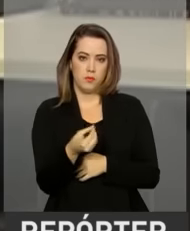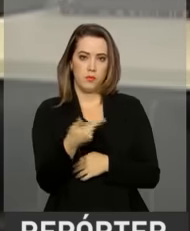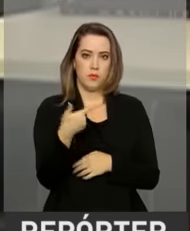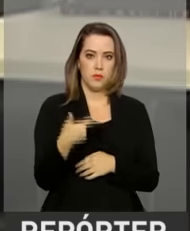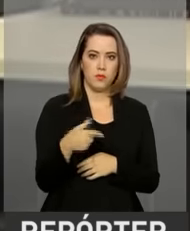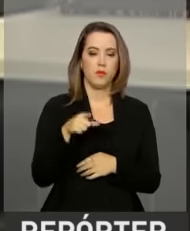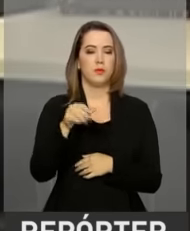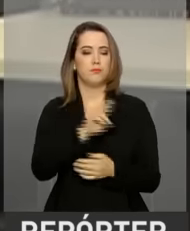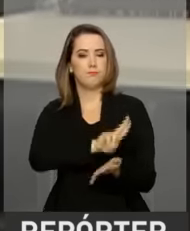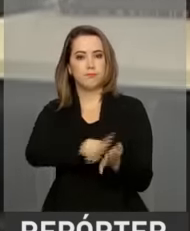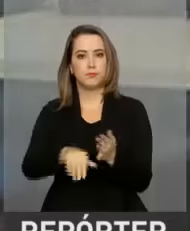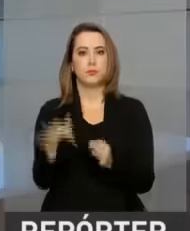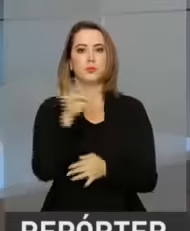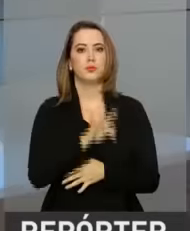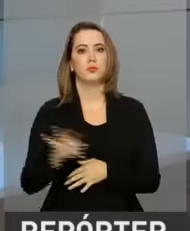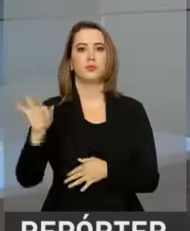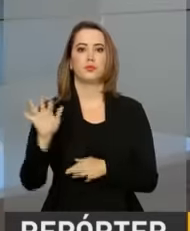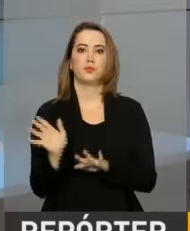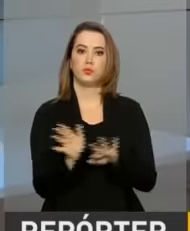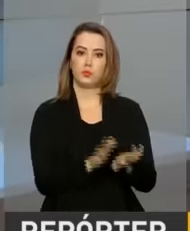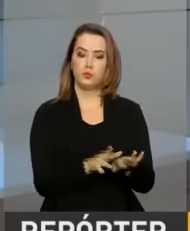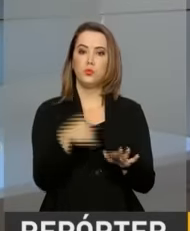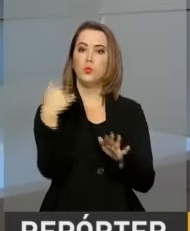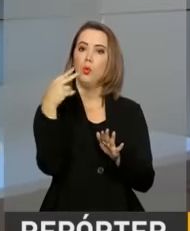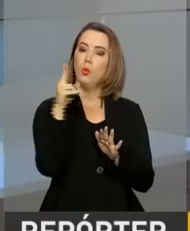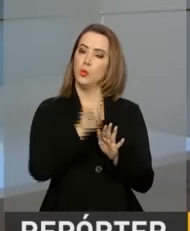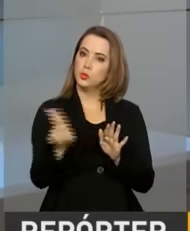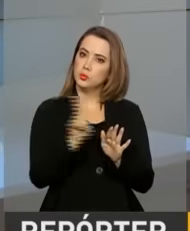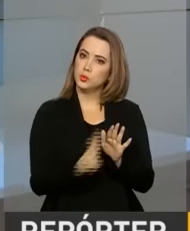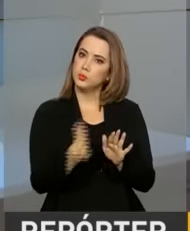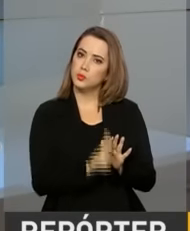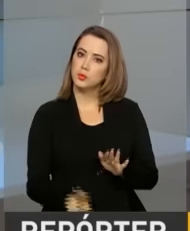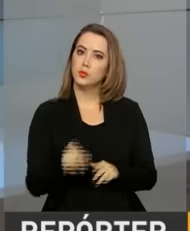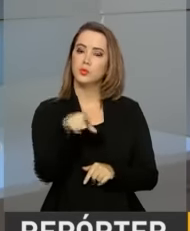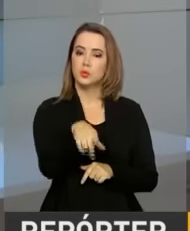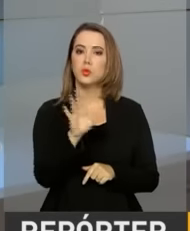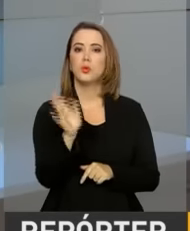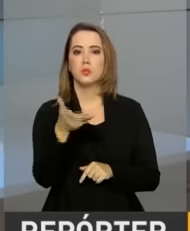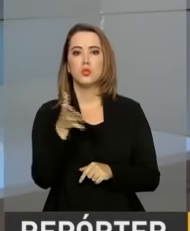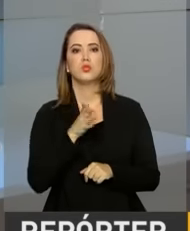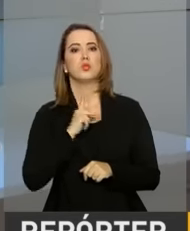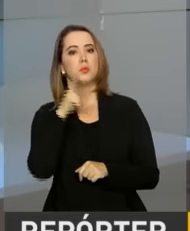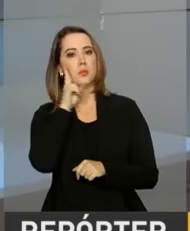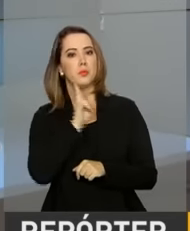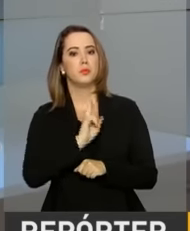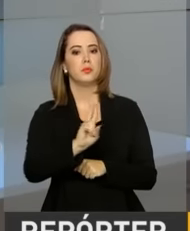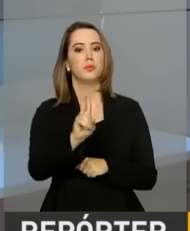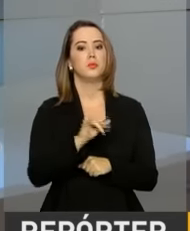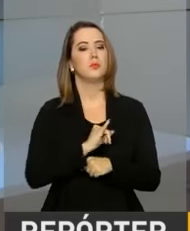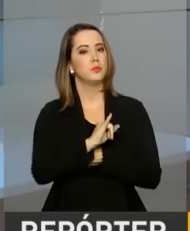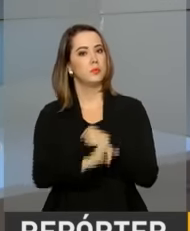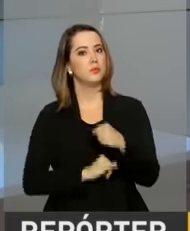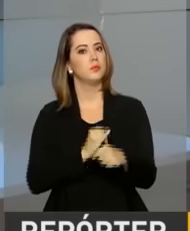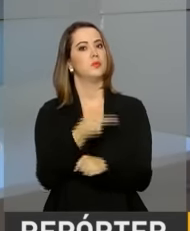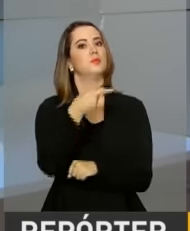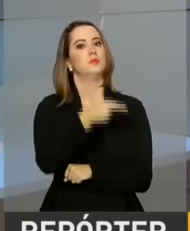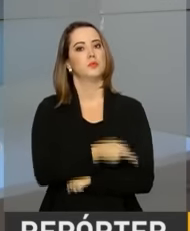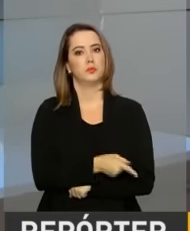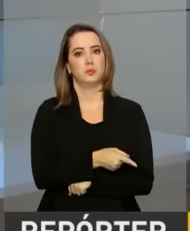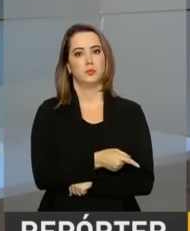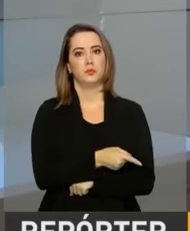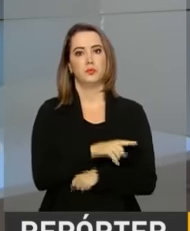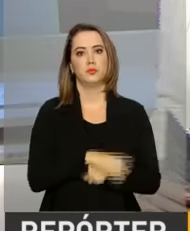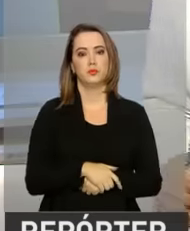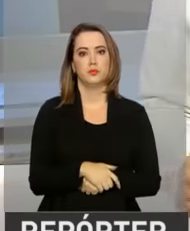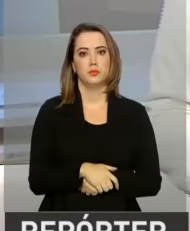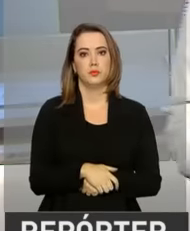particulares de educação superior a relação dos Estudantes convocados na segunda chamada do proun está na página do ProUni na